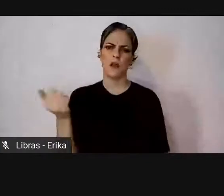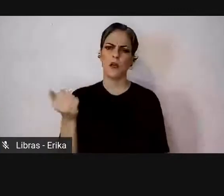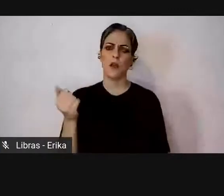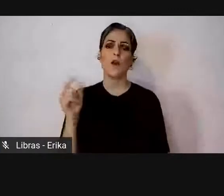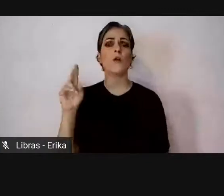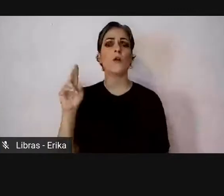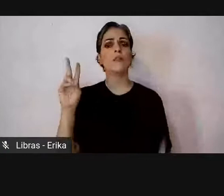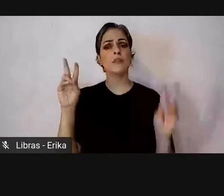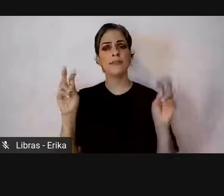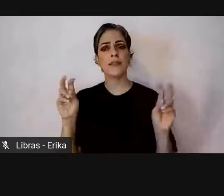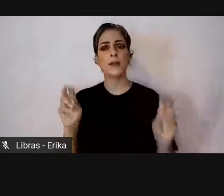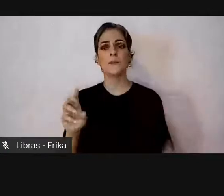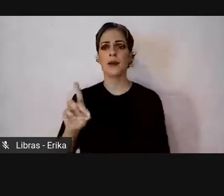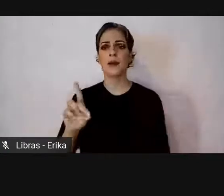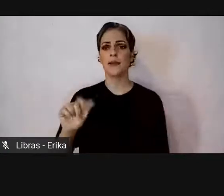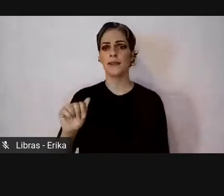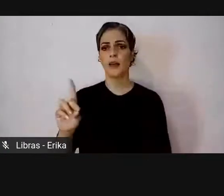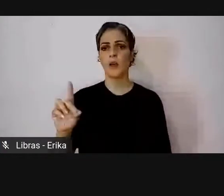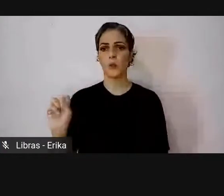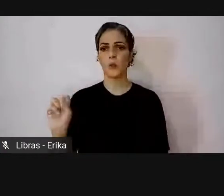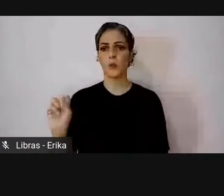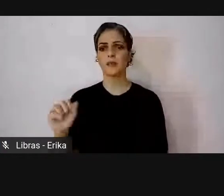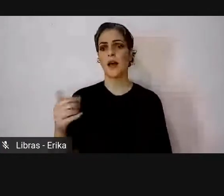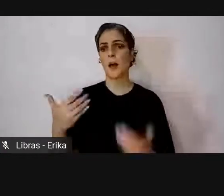e acabou sendo responsável